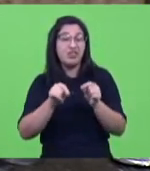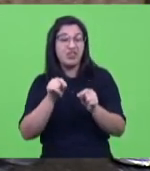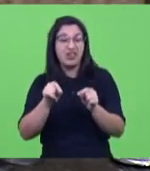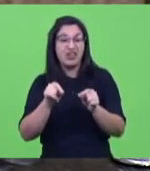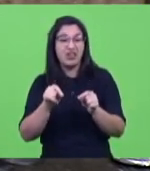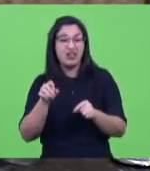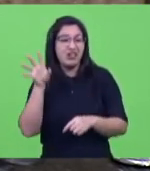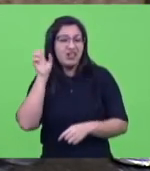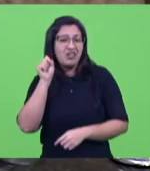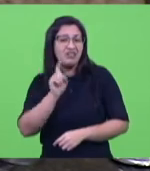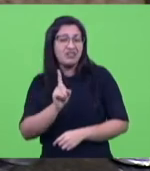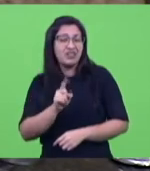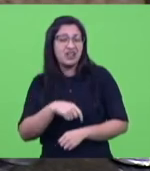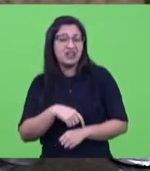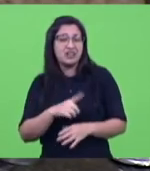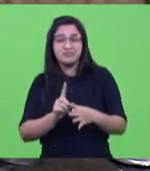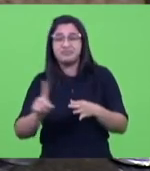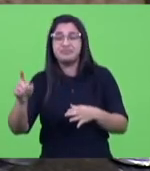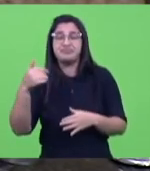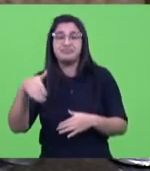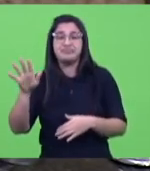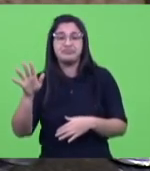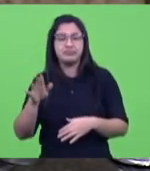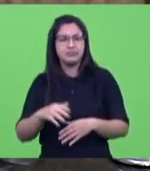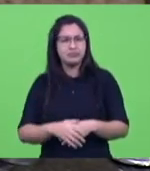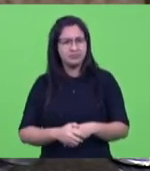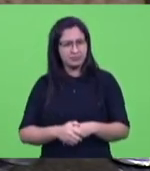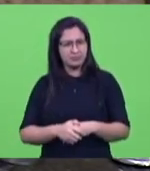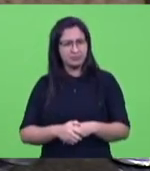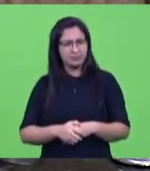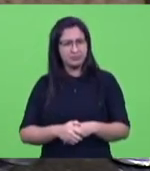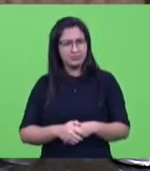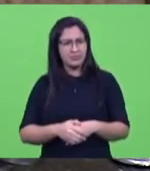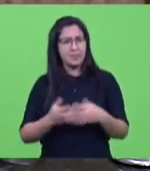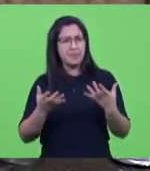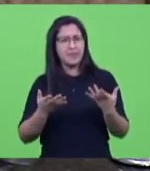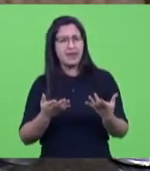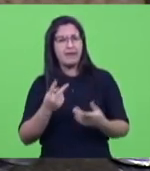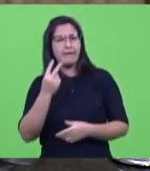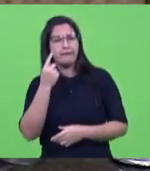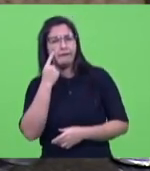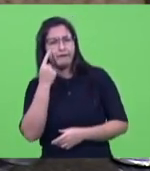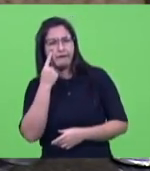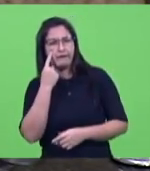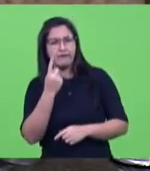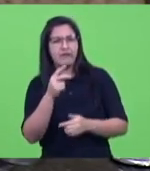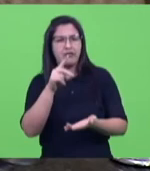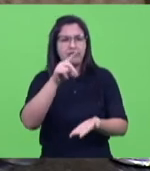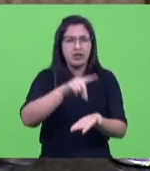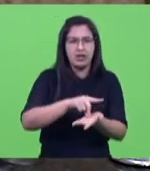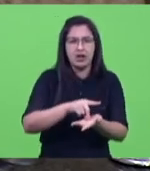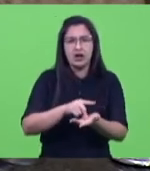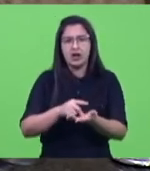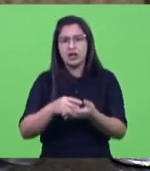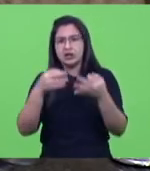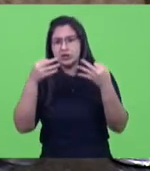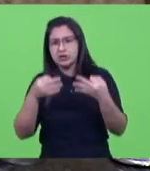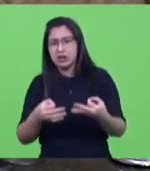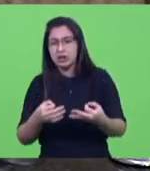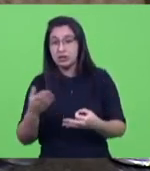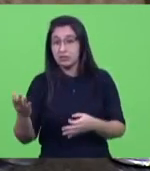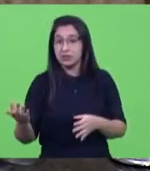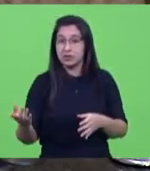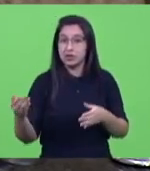Que busca da verdade e da coerência é essa? Né? Aí tu veio aqui, tu, a tua boa